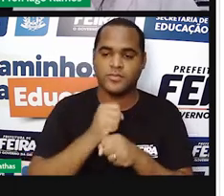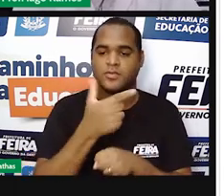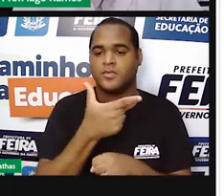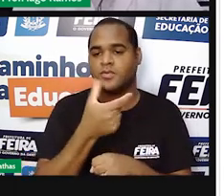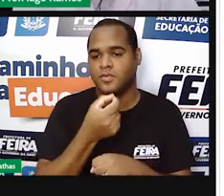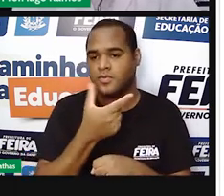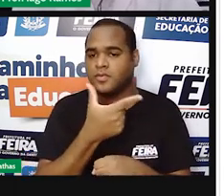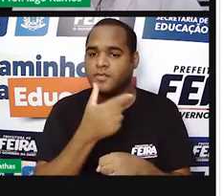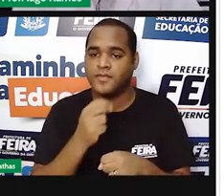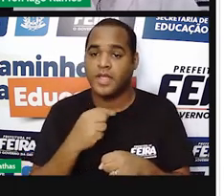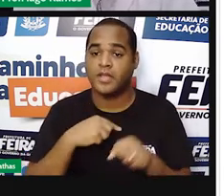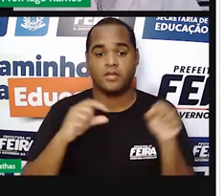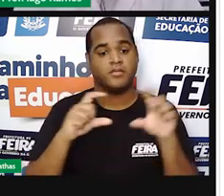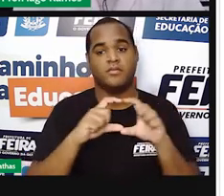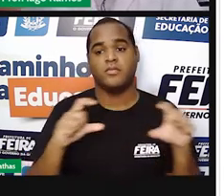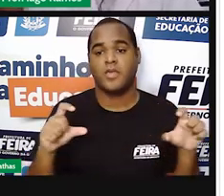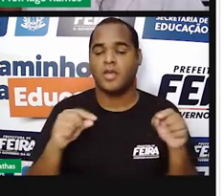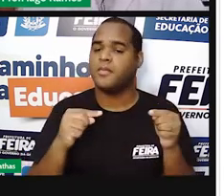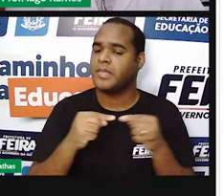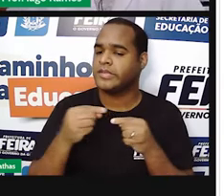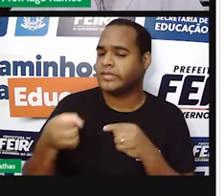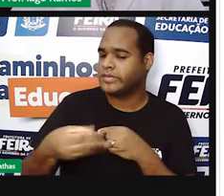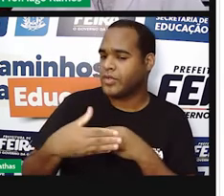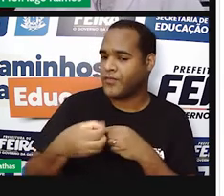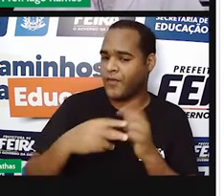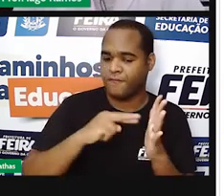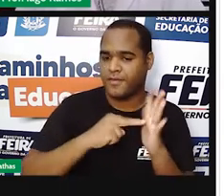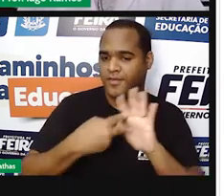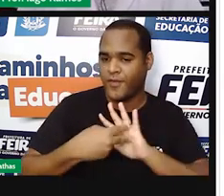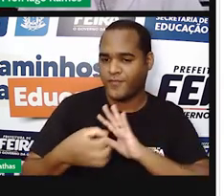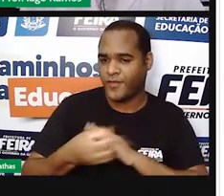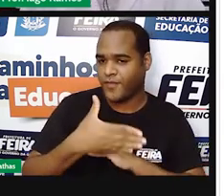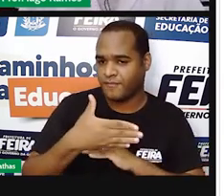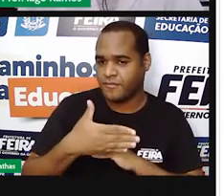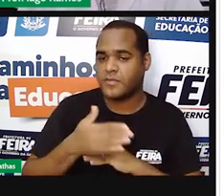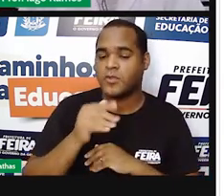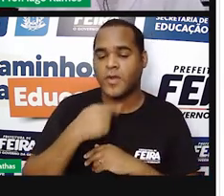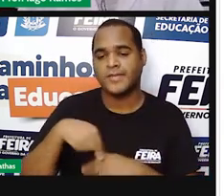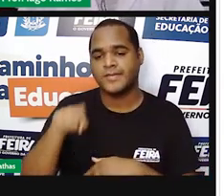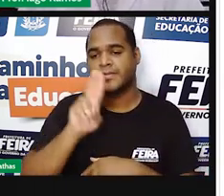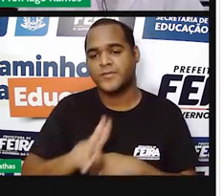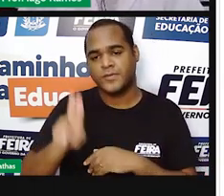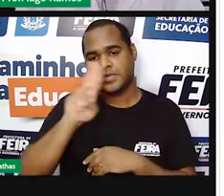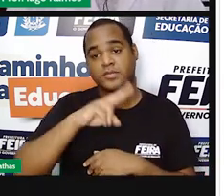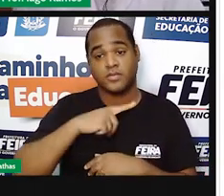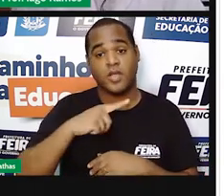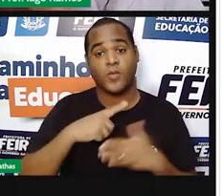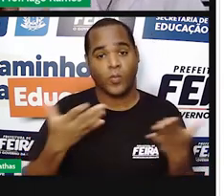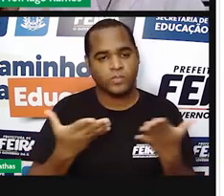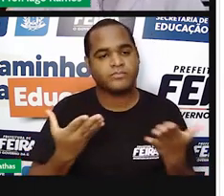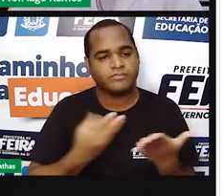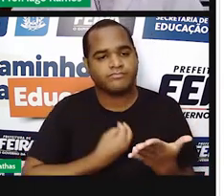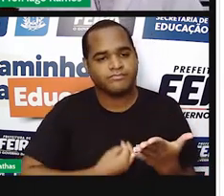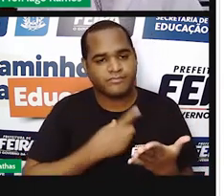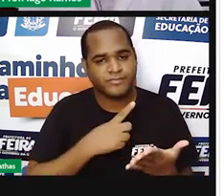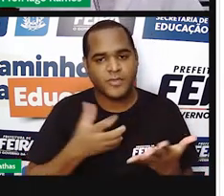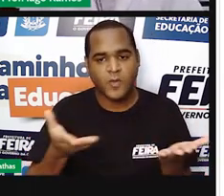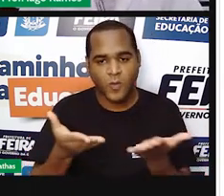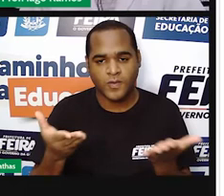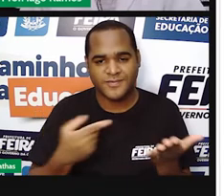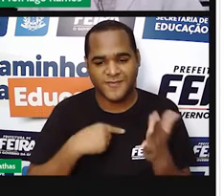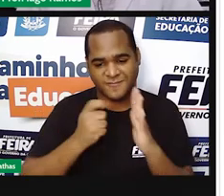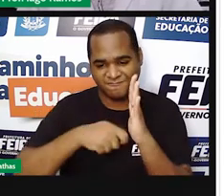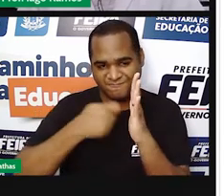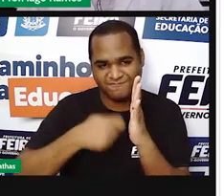Tá bom então essa placa aqui é o modelo de placa que a gente tá utilizando hoje né nesse